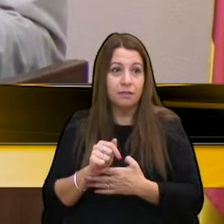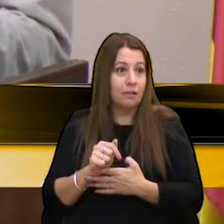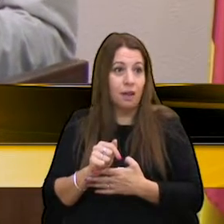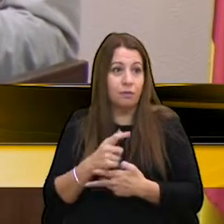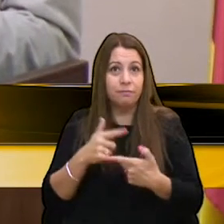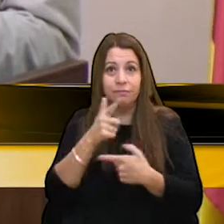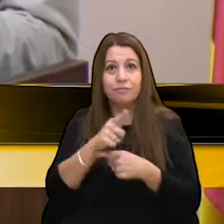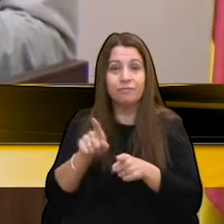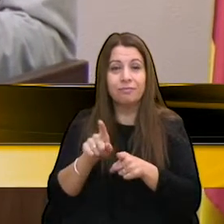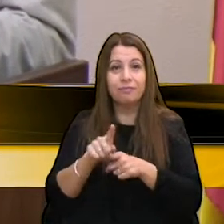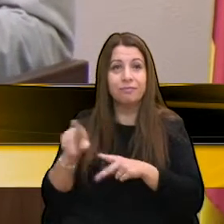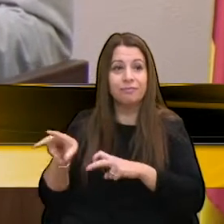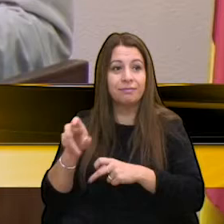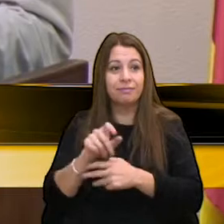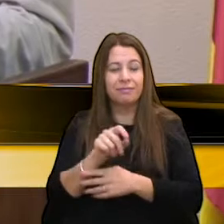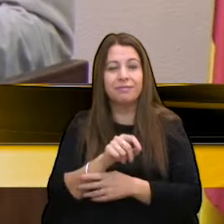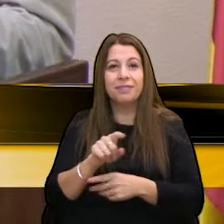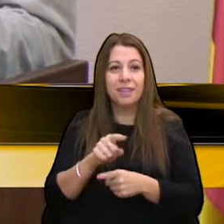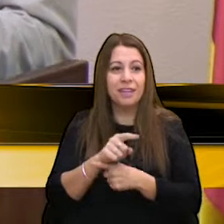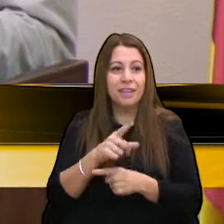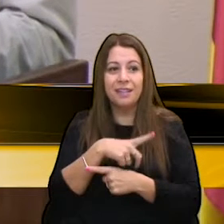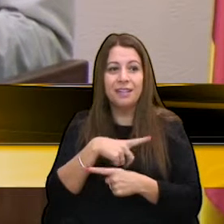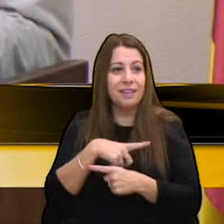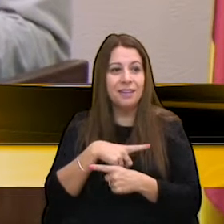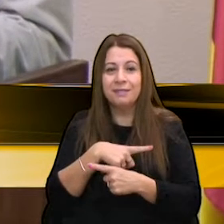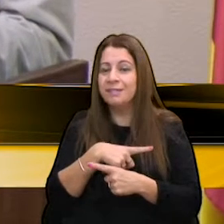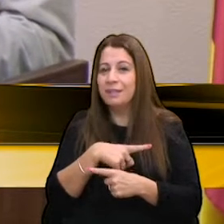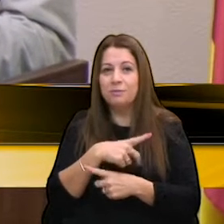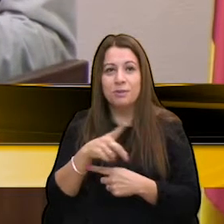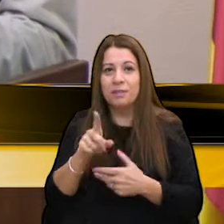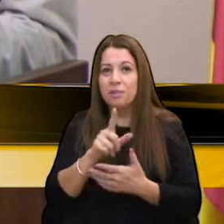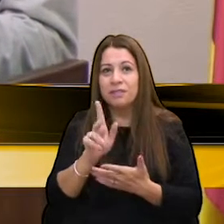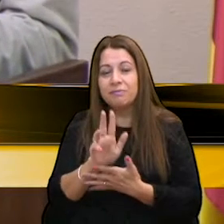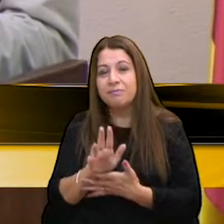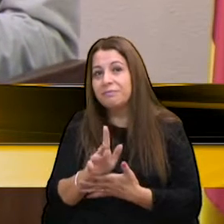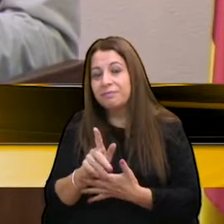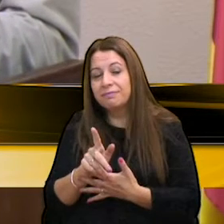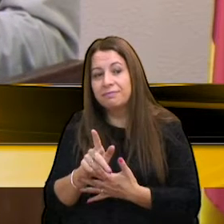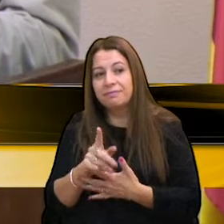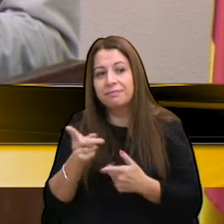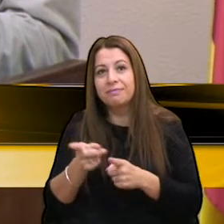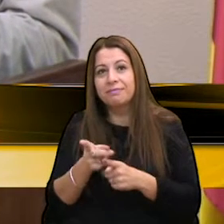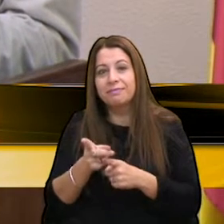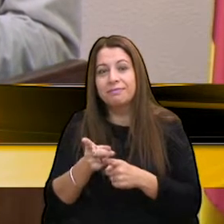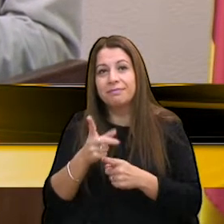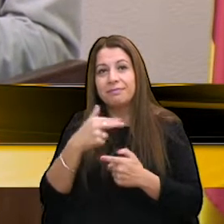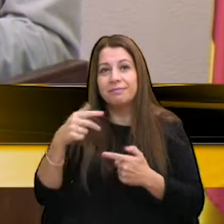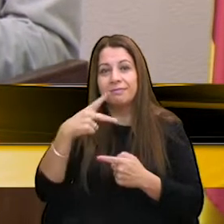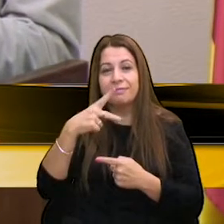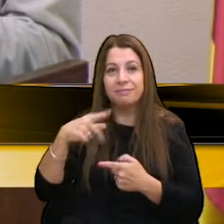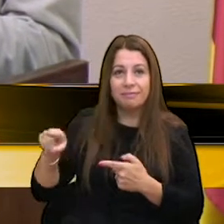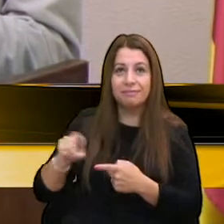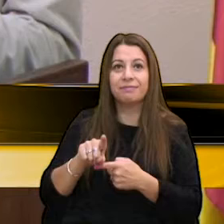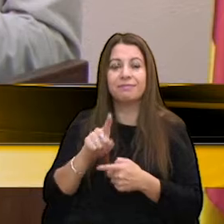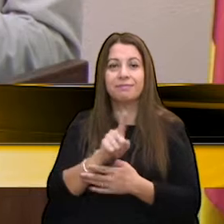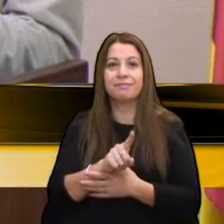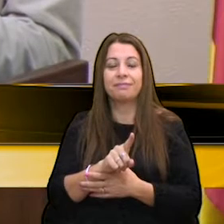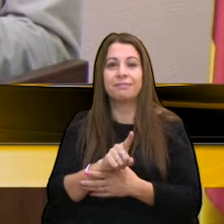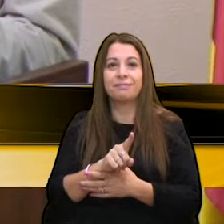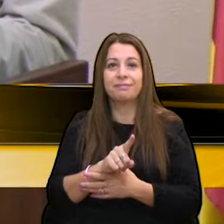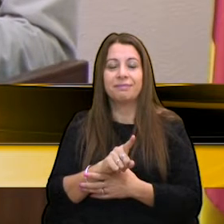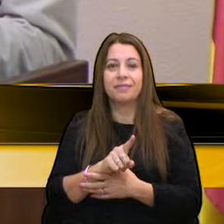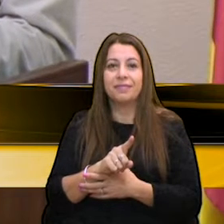Dentro dessa pesquisa, tivemos alguns questionamentos. E um dos questionamentos é